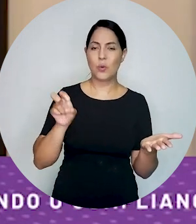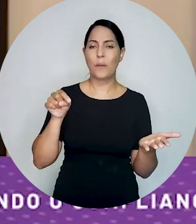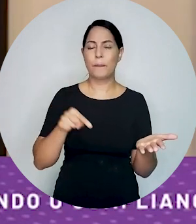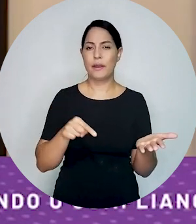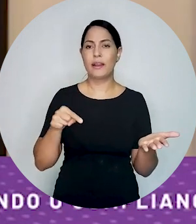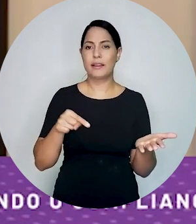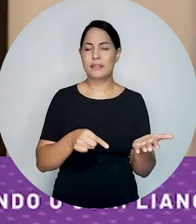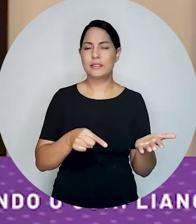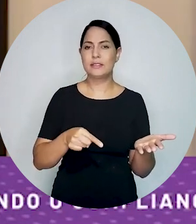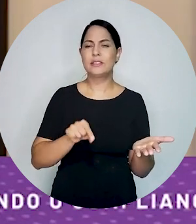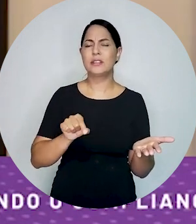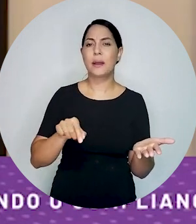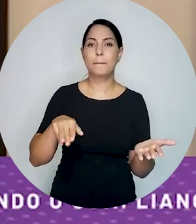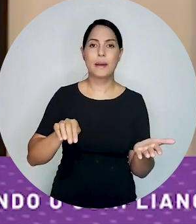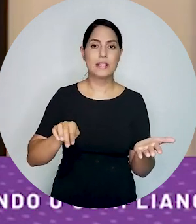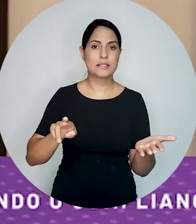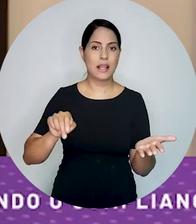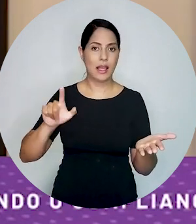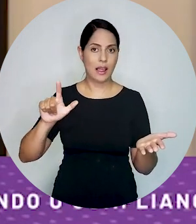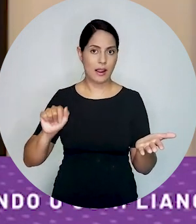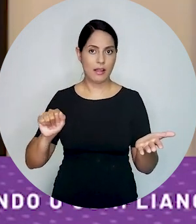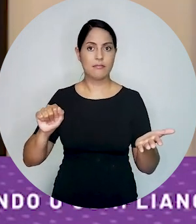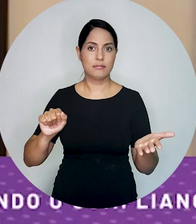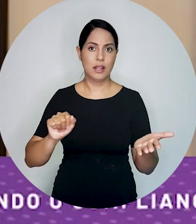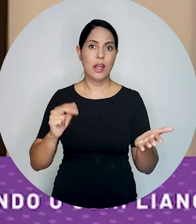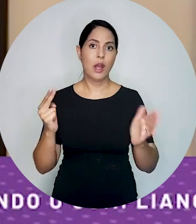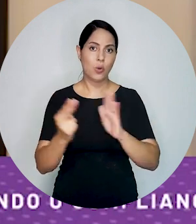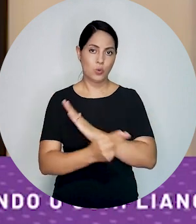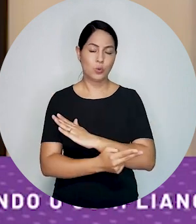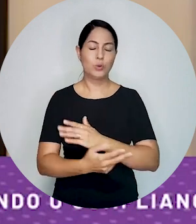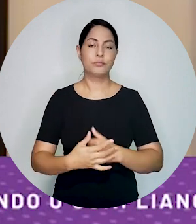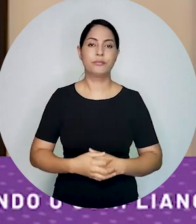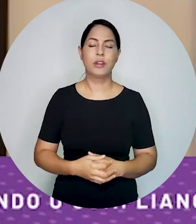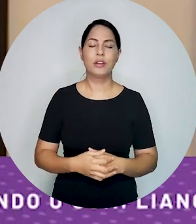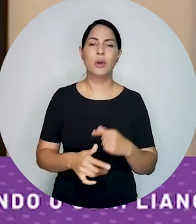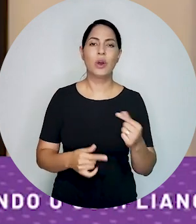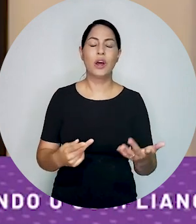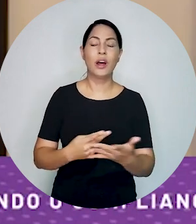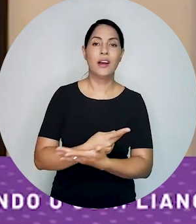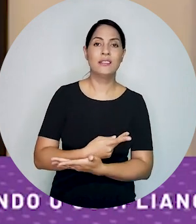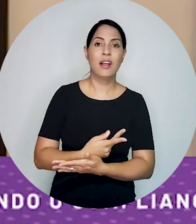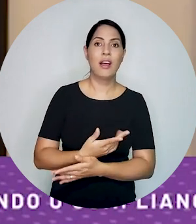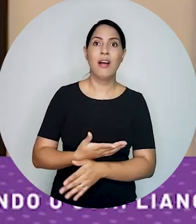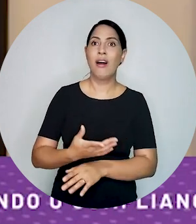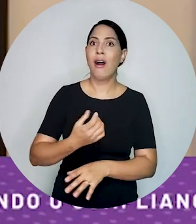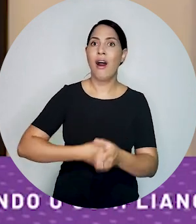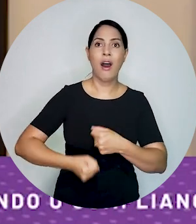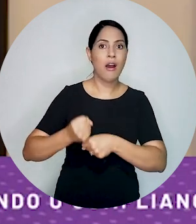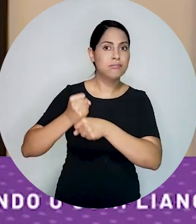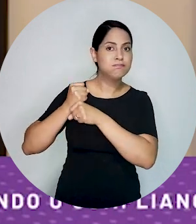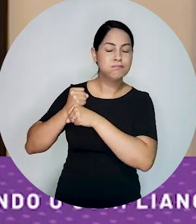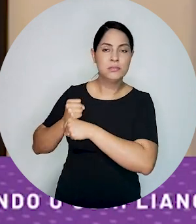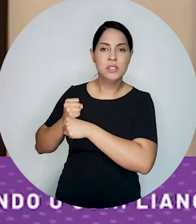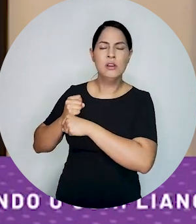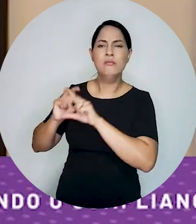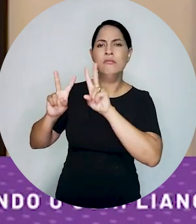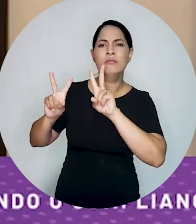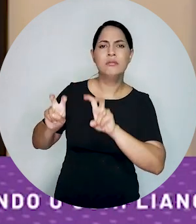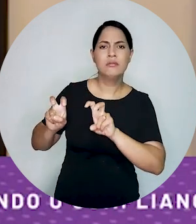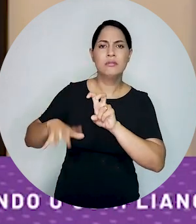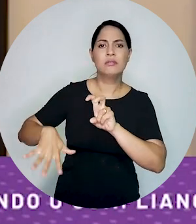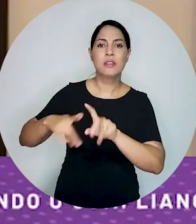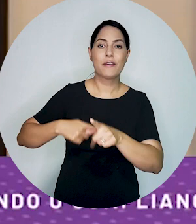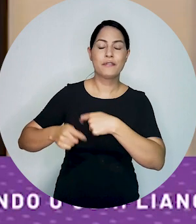Brasil sobre o compliance, que é um livro da Marcela Bloch, da professora Marcela Bloch, que explica a origem do departamento décadas atrás no setor